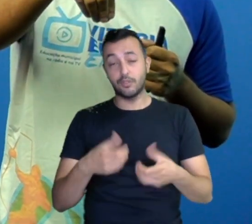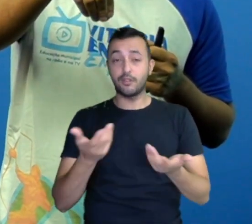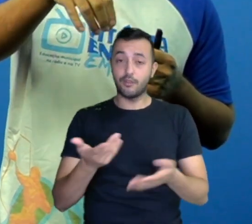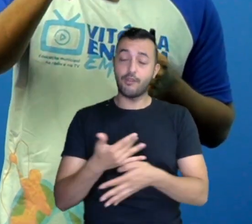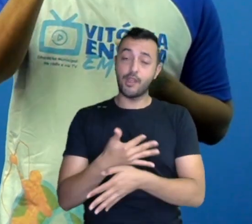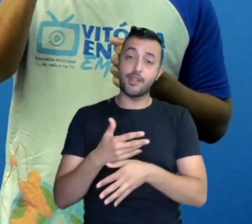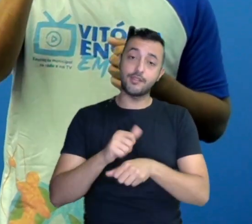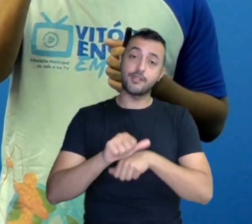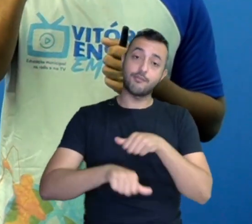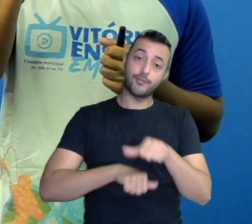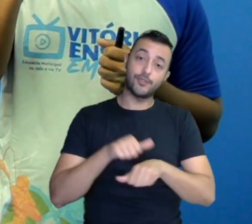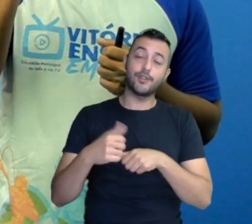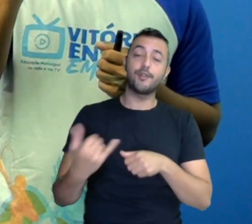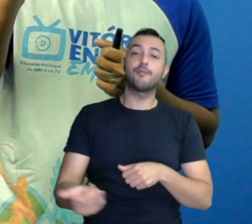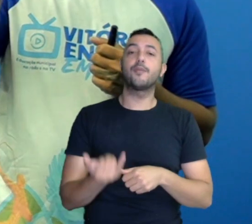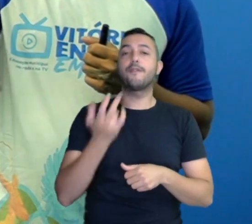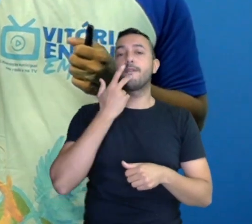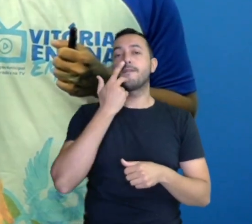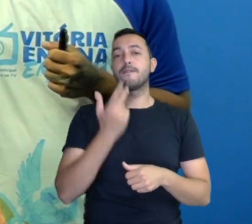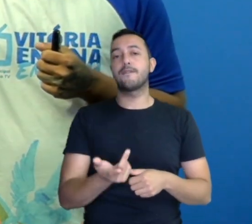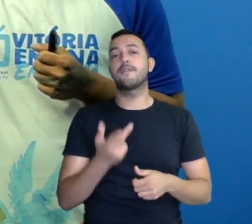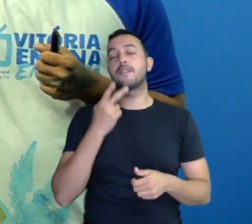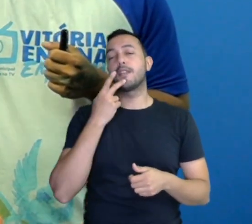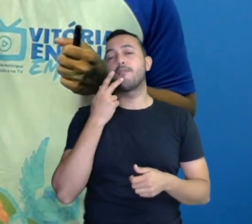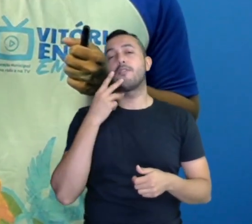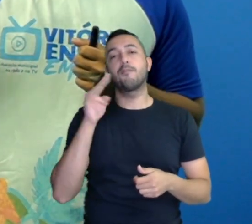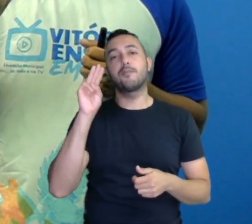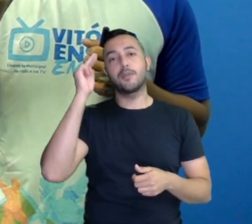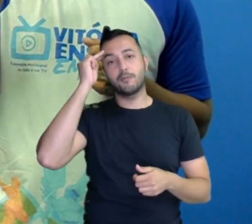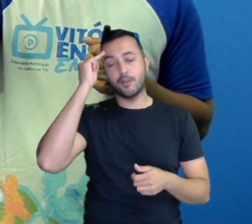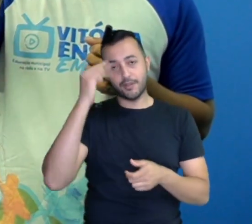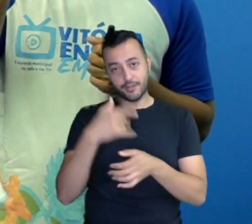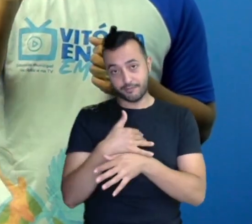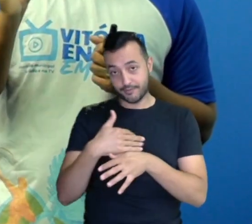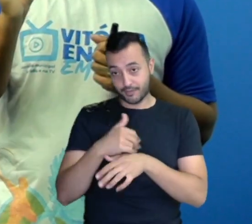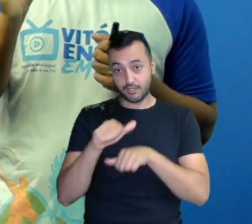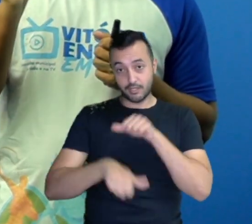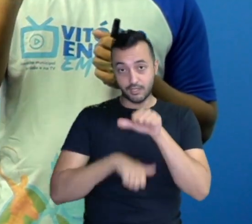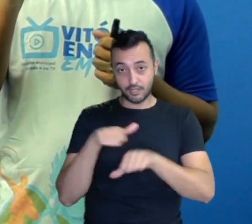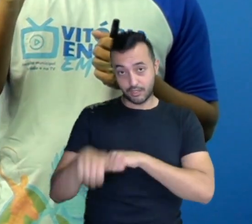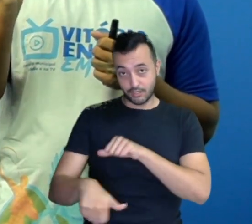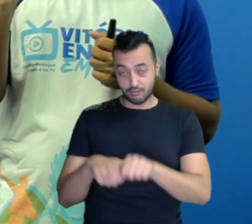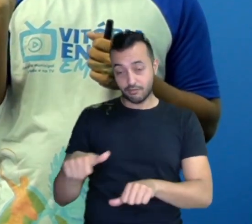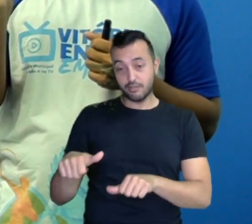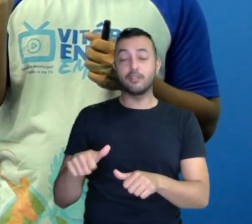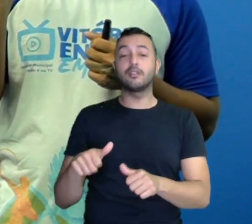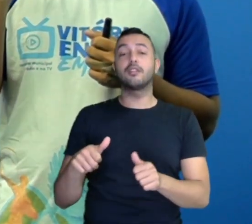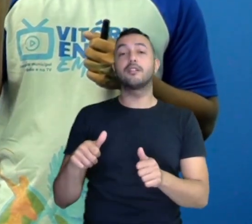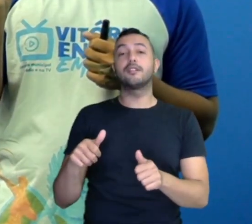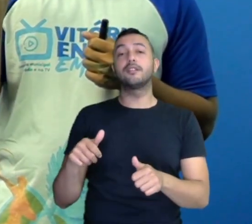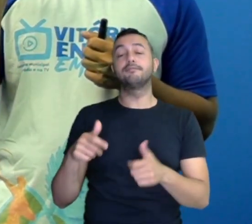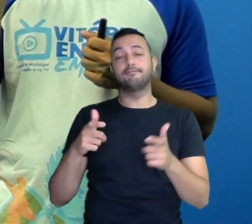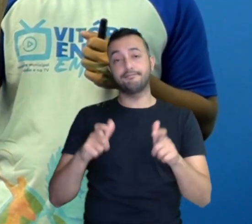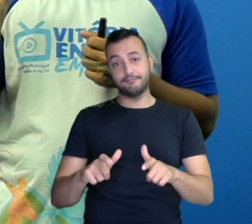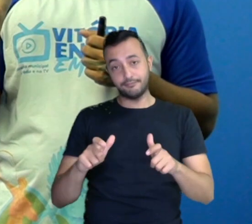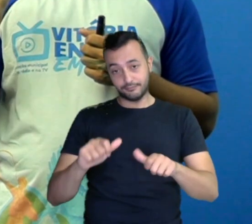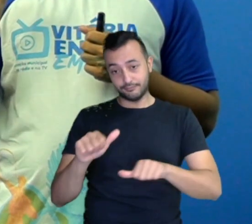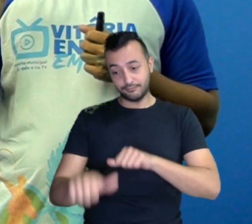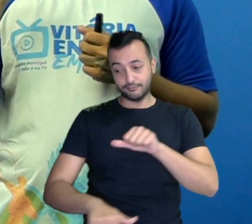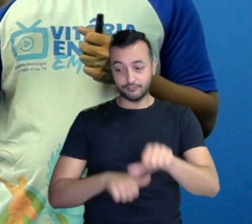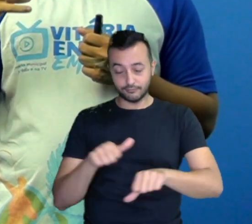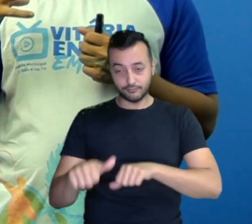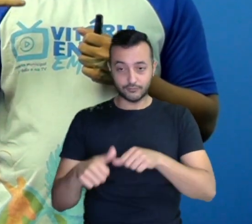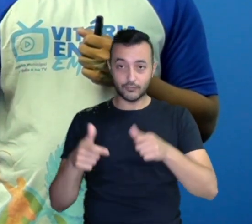transformam nisso. E é importante dizer que, como a gente está falando aqui de memória, essas cidades elas se transformam nesse local